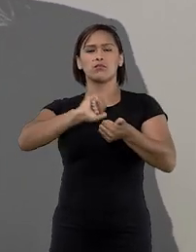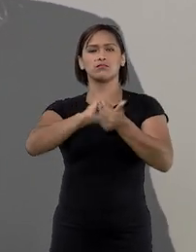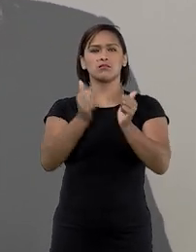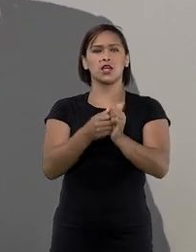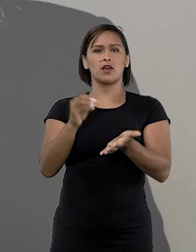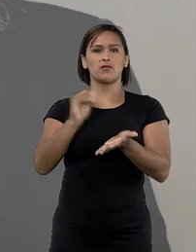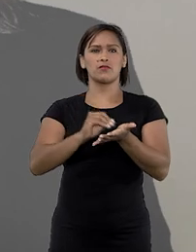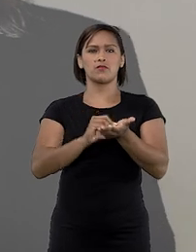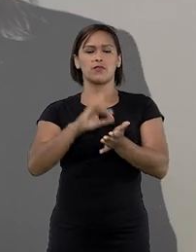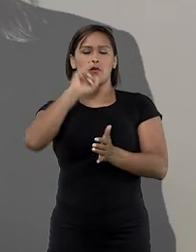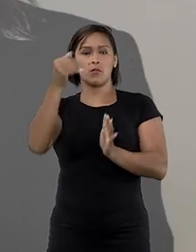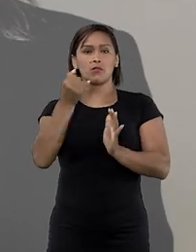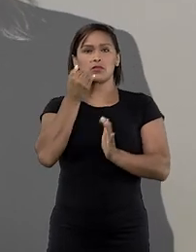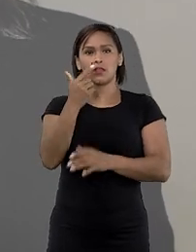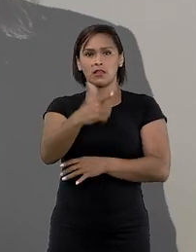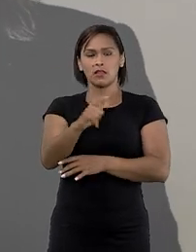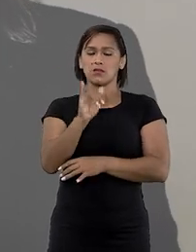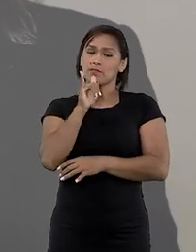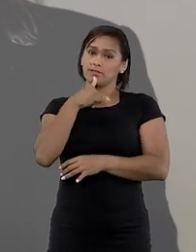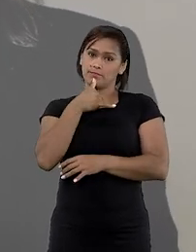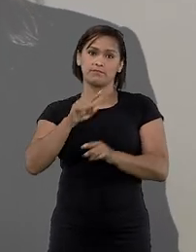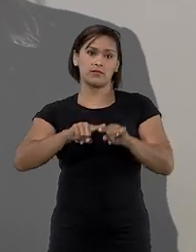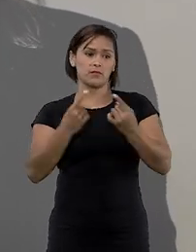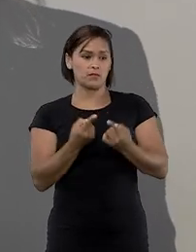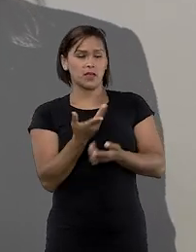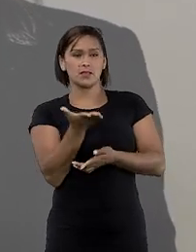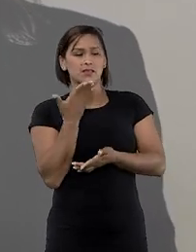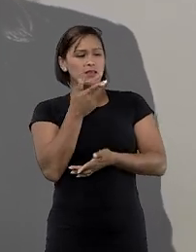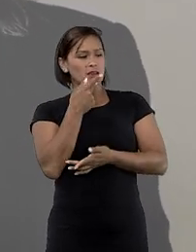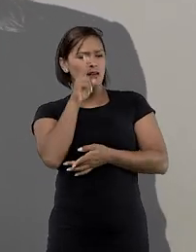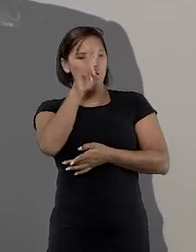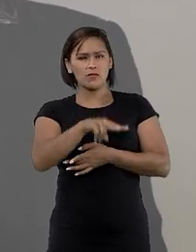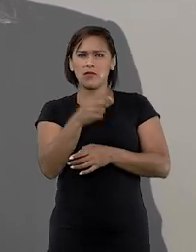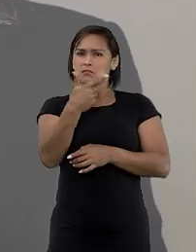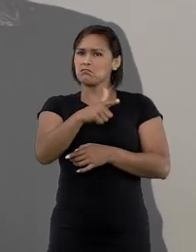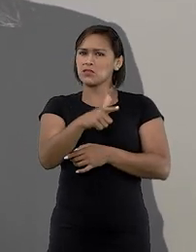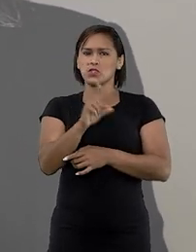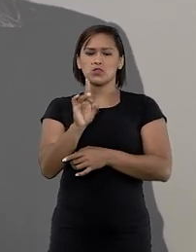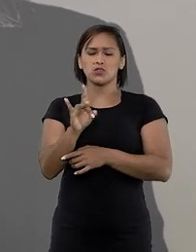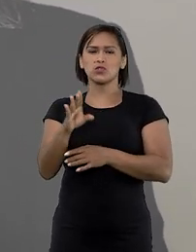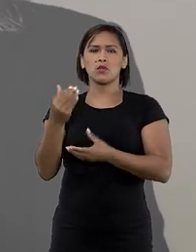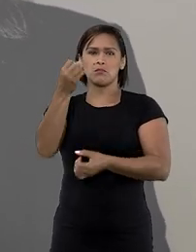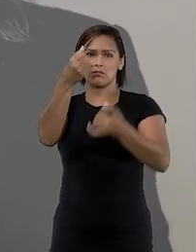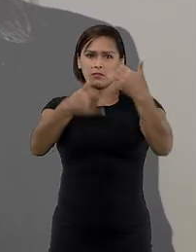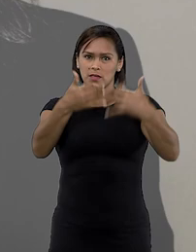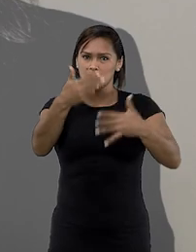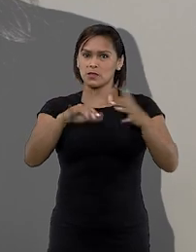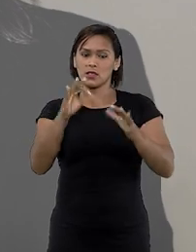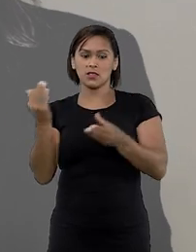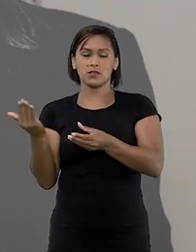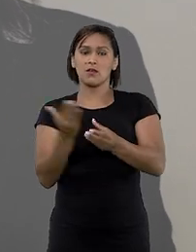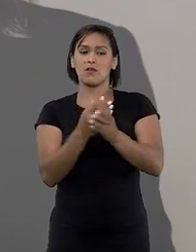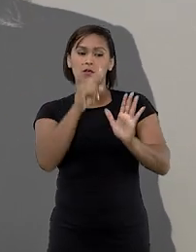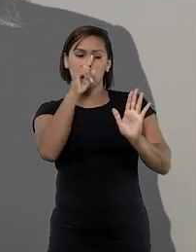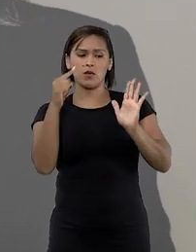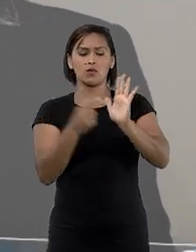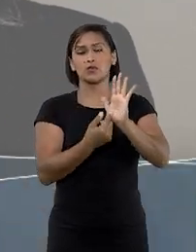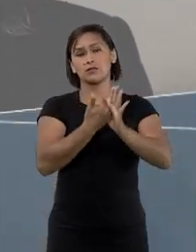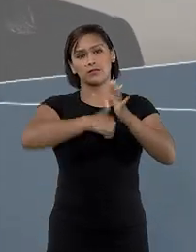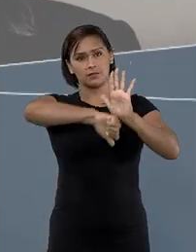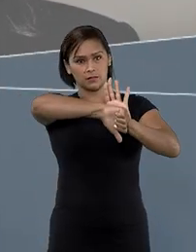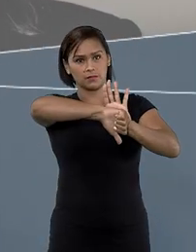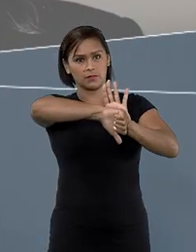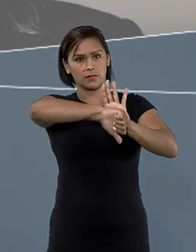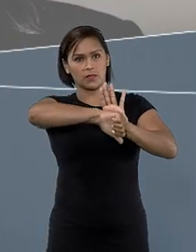inadequada, inoportuna e infeliz, mas que à primeira vista não basta para servir de fundamento a uma acusação criminal.